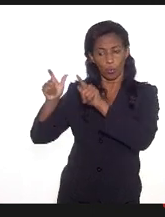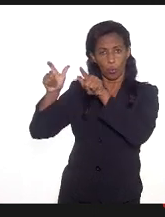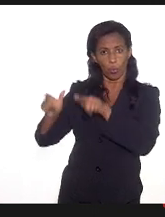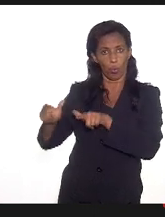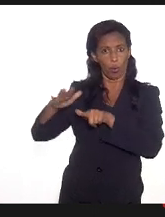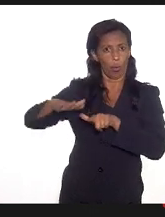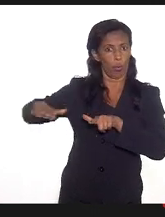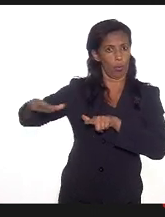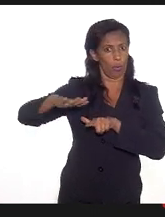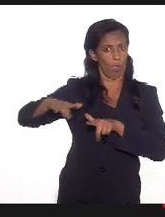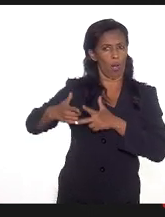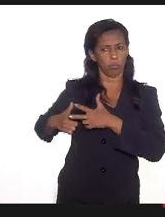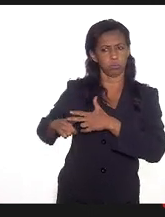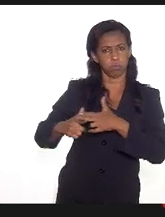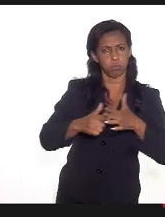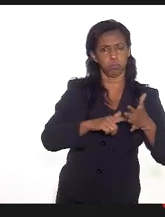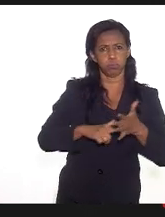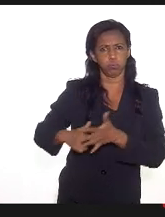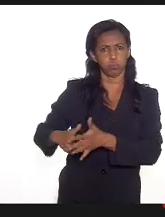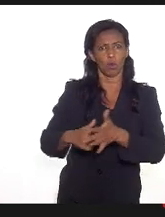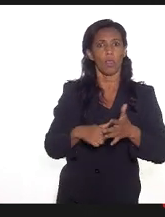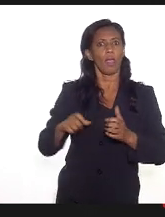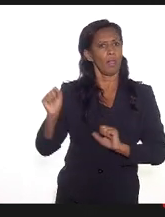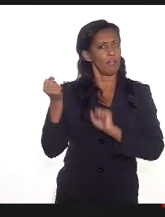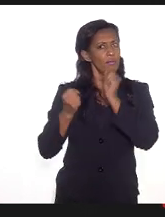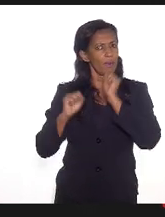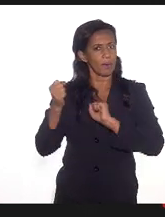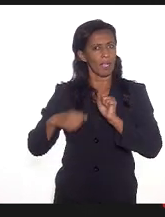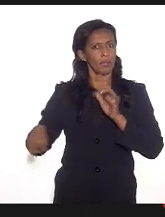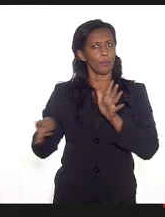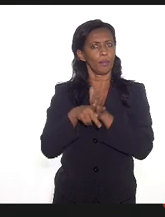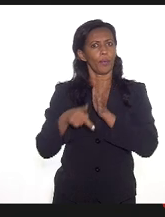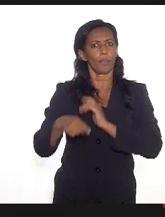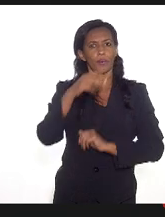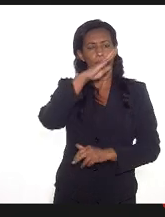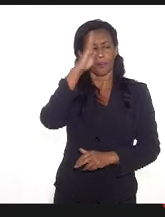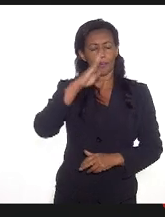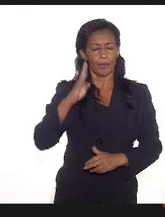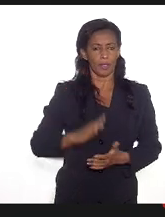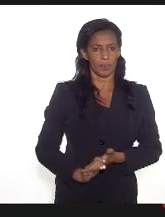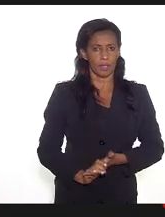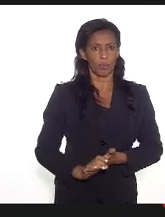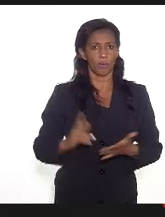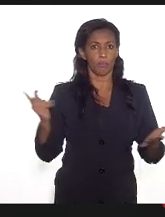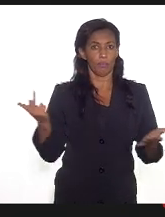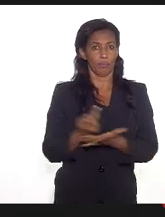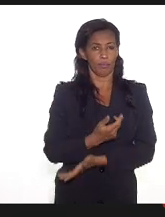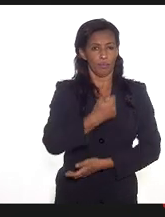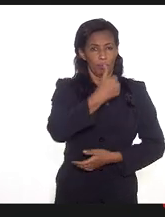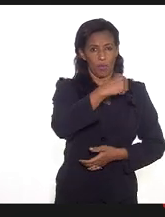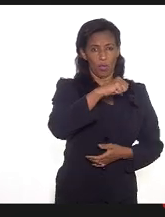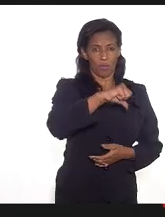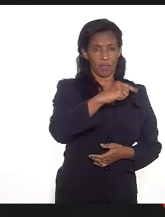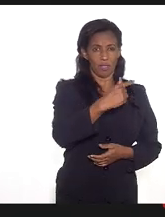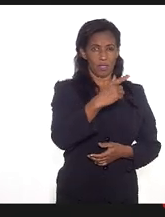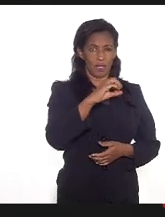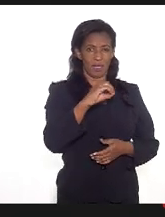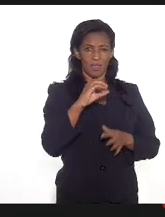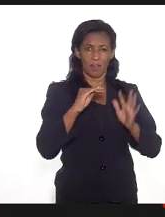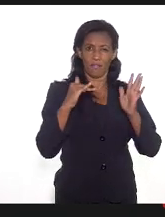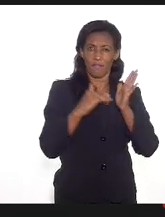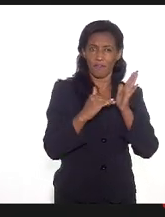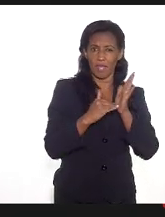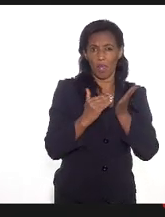eram praticamente todos fabricados aqui no Brasil, e nós chegamos a ser, nos anos 70, final dos anos 70, 80,